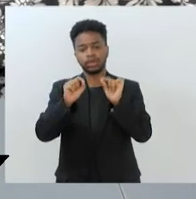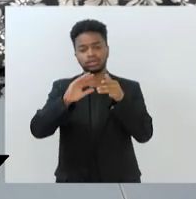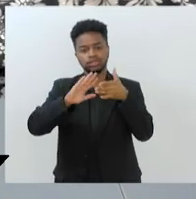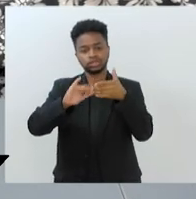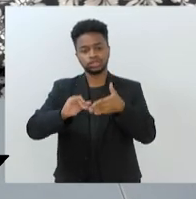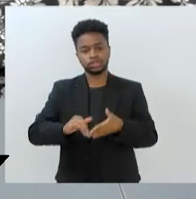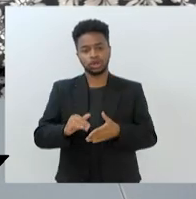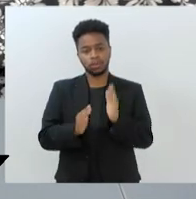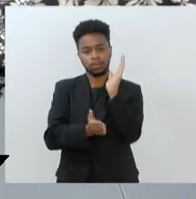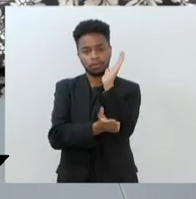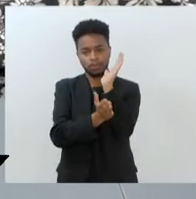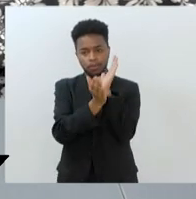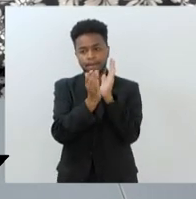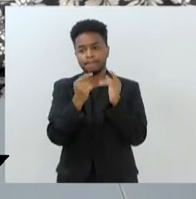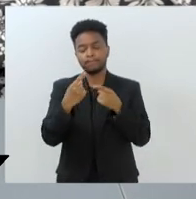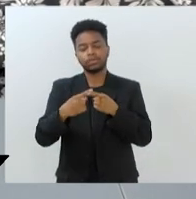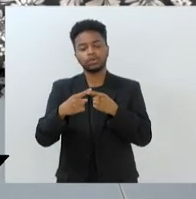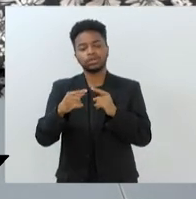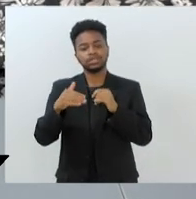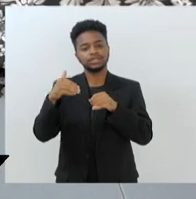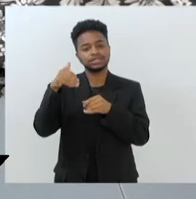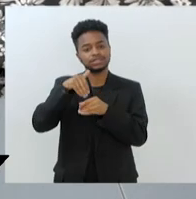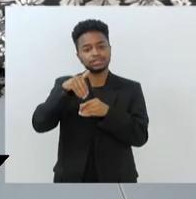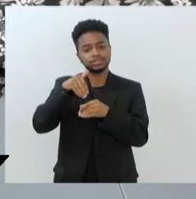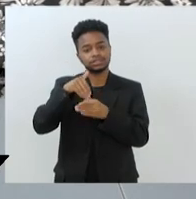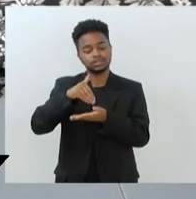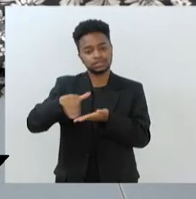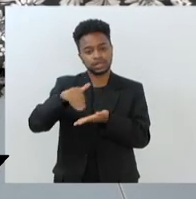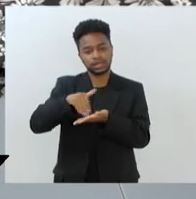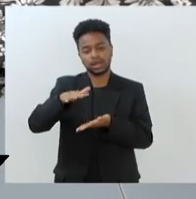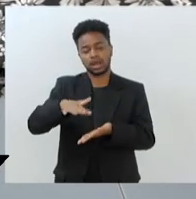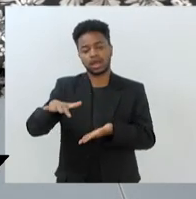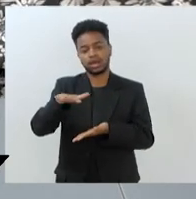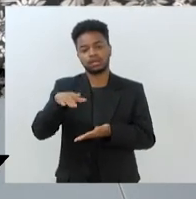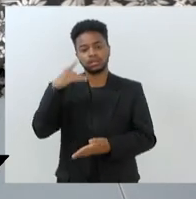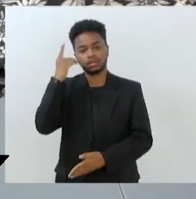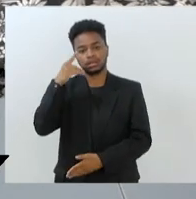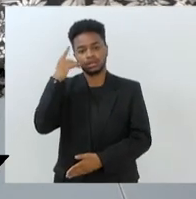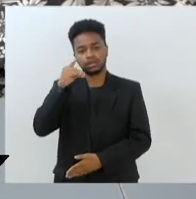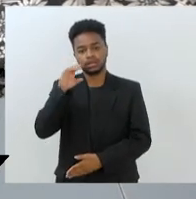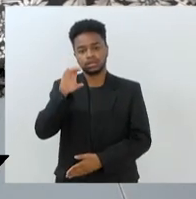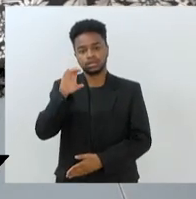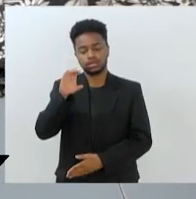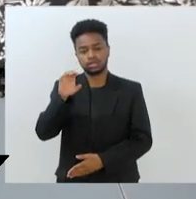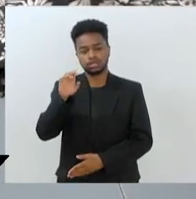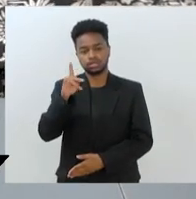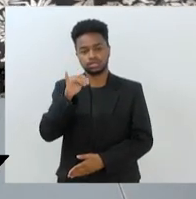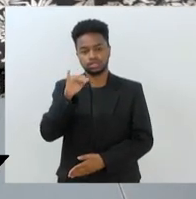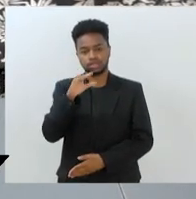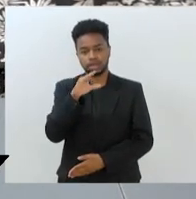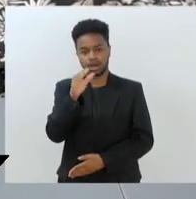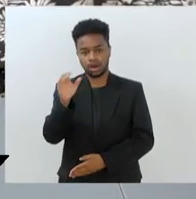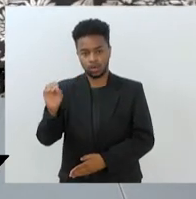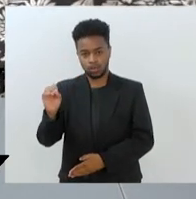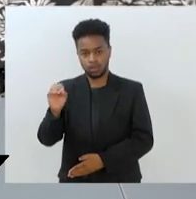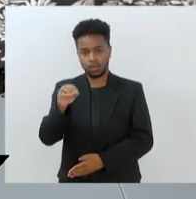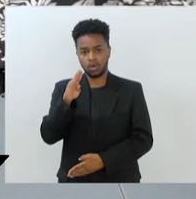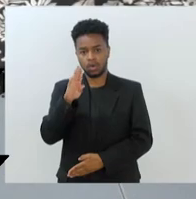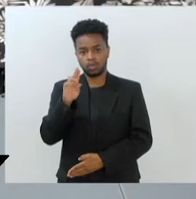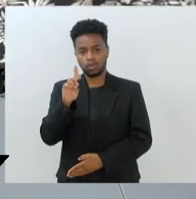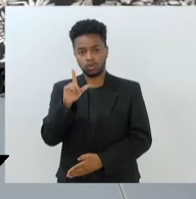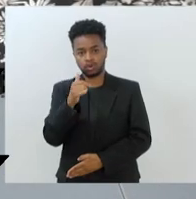desburocratização. Porque quem é o secretário da área lá é o deputado Chicão Bulhões, ex-deputado,